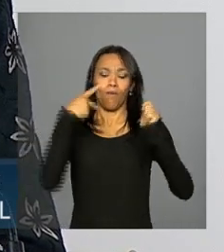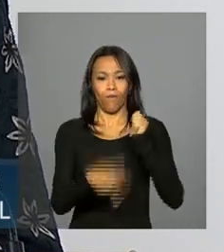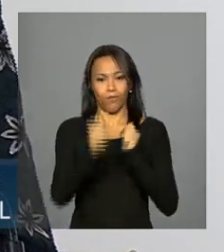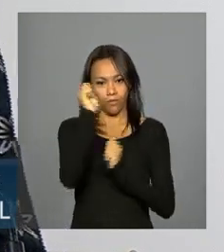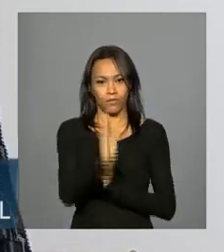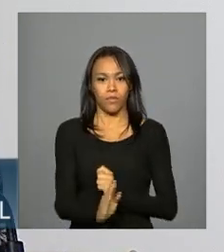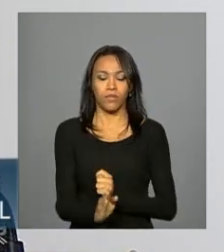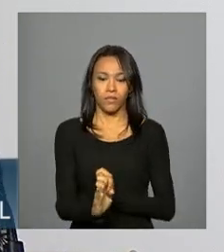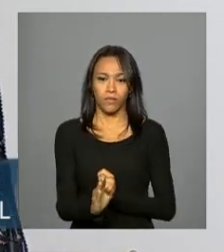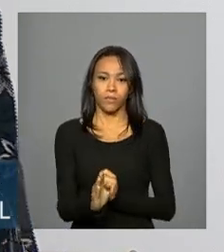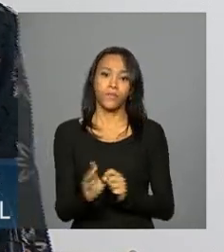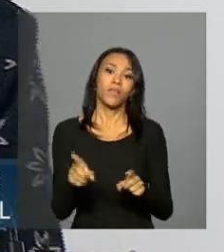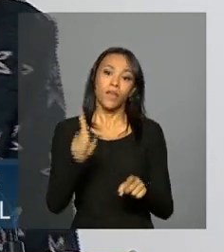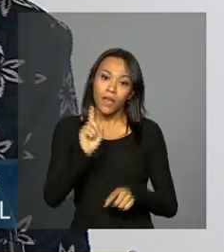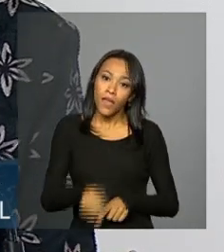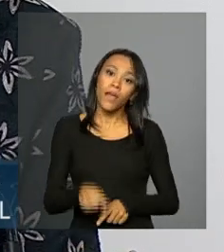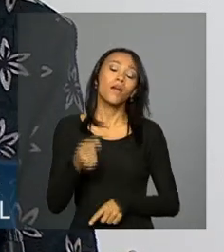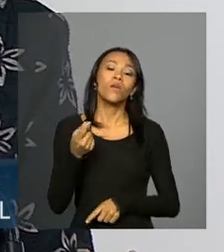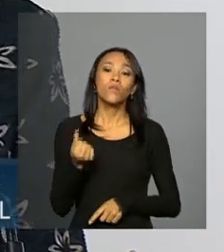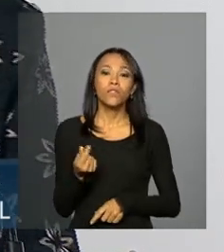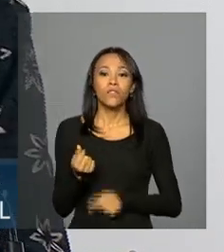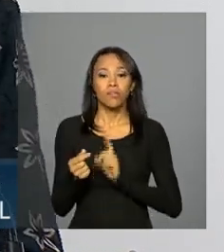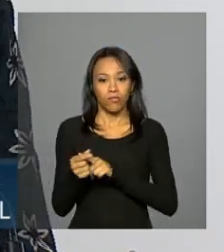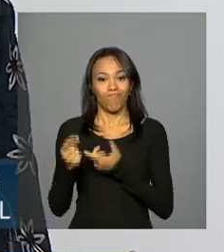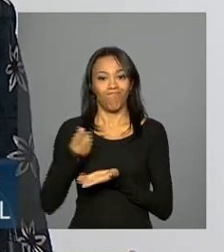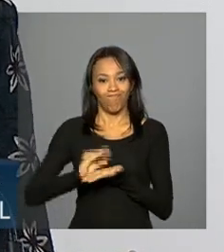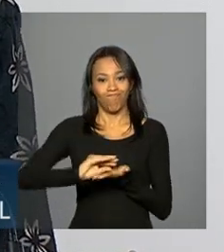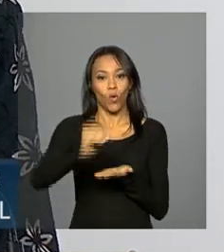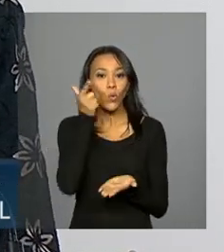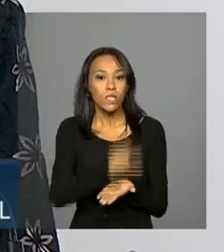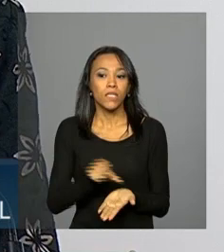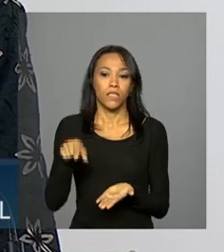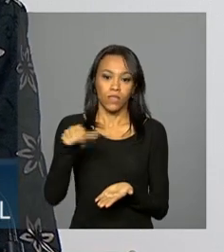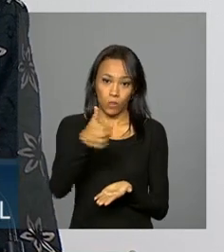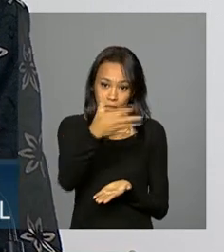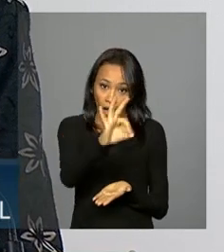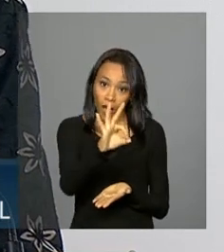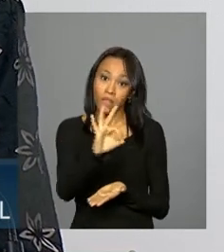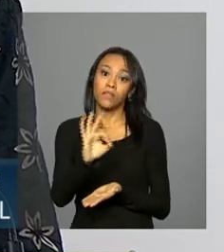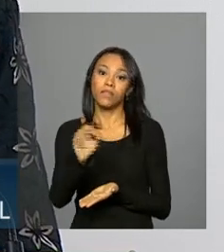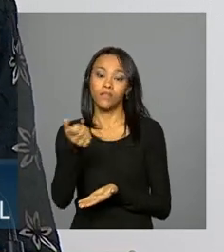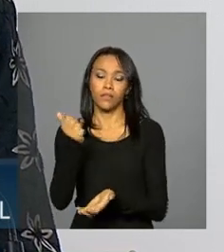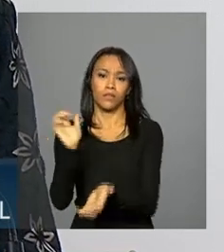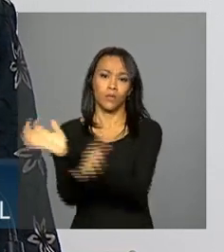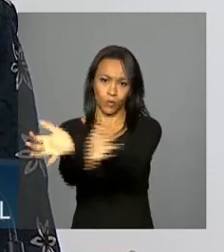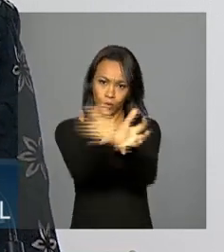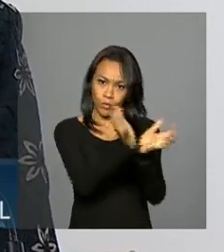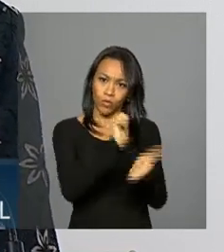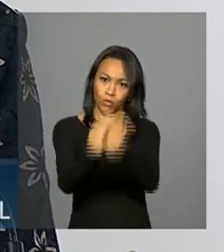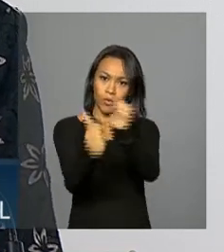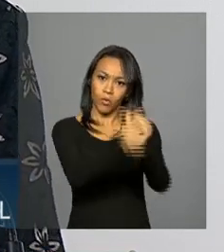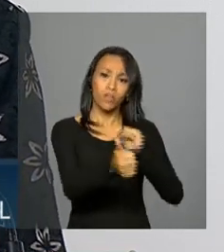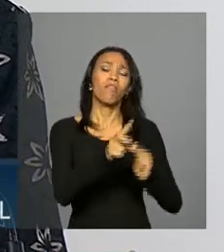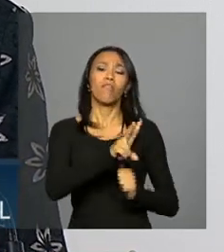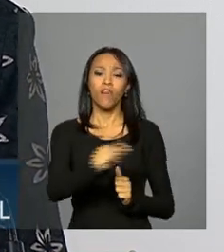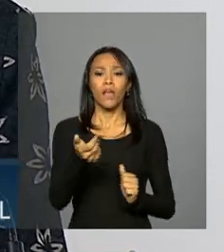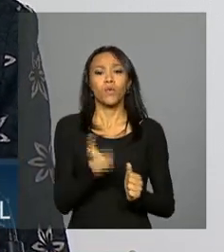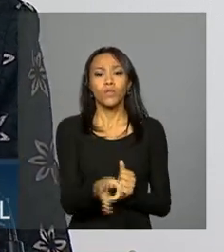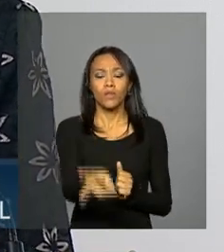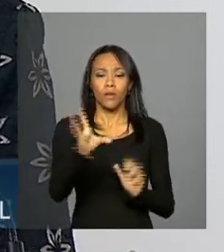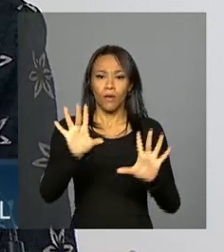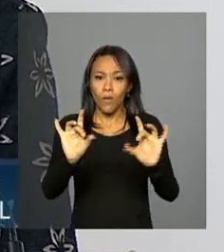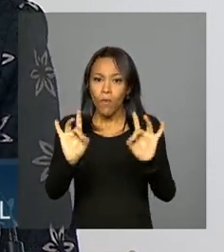país. Com recursos obtidos, tenho certeza que vão trabalhar para garantir a